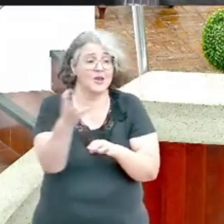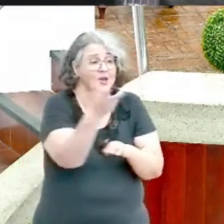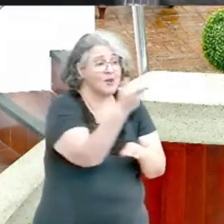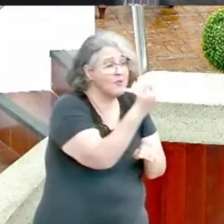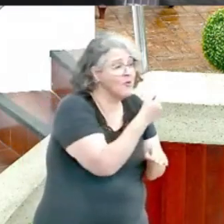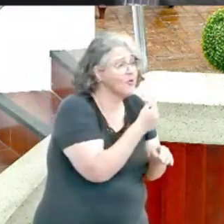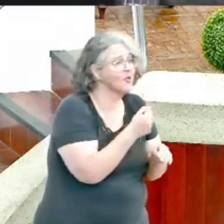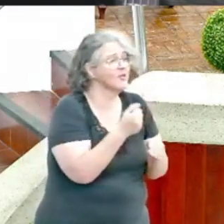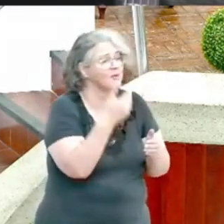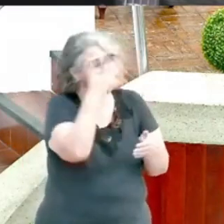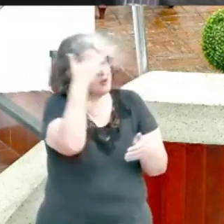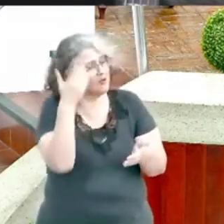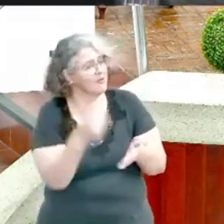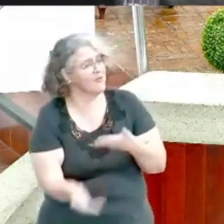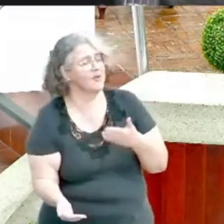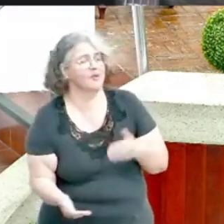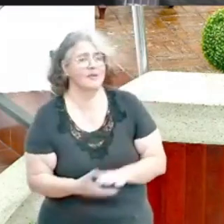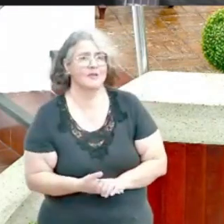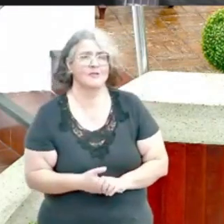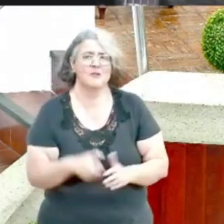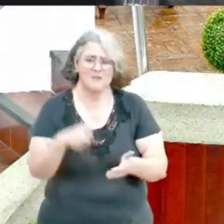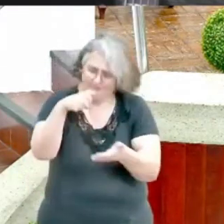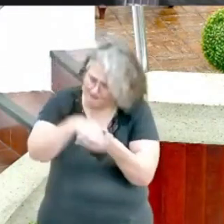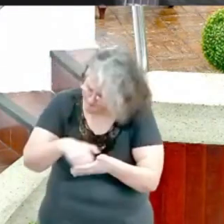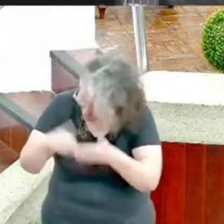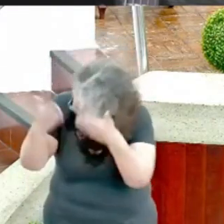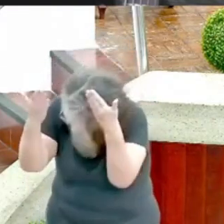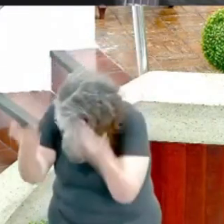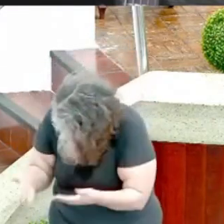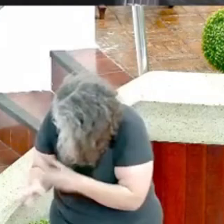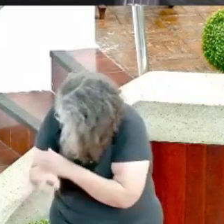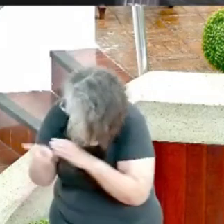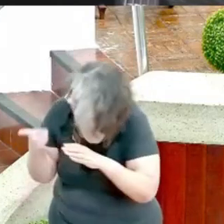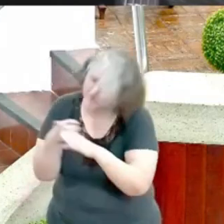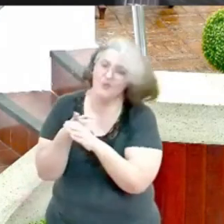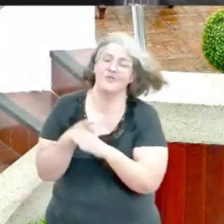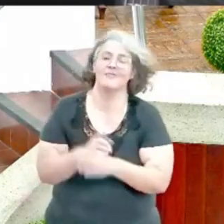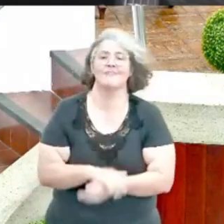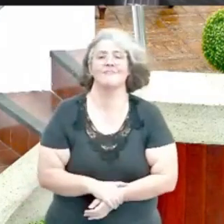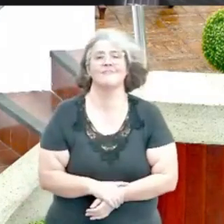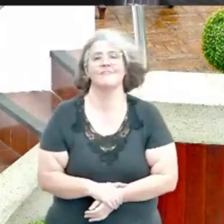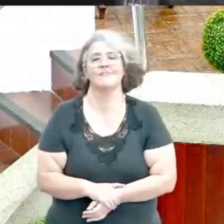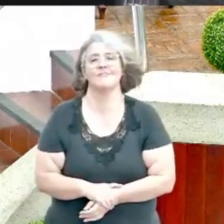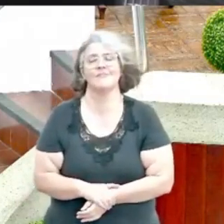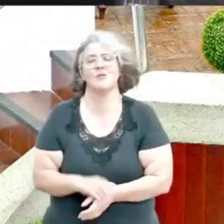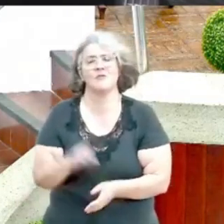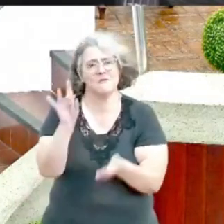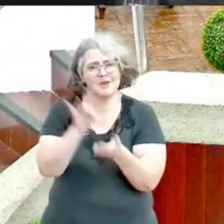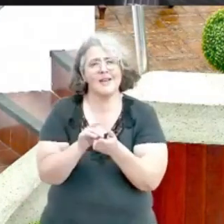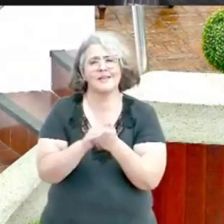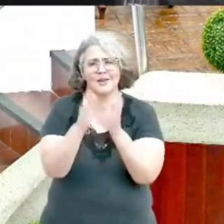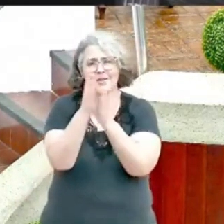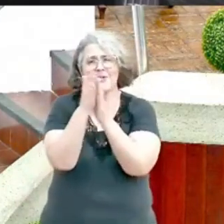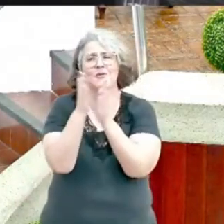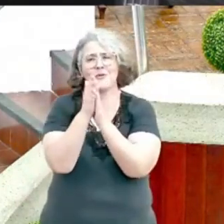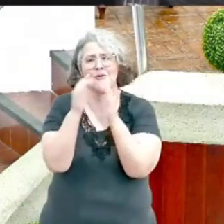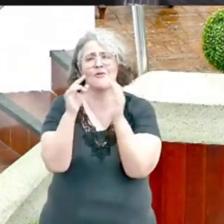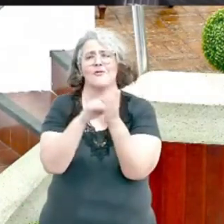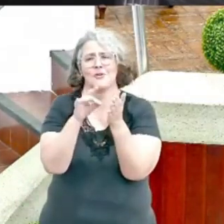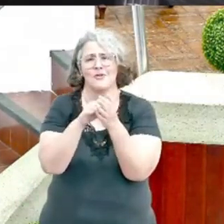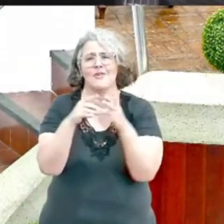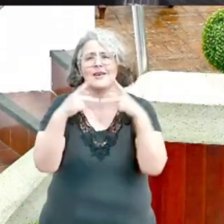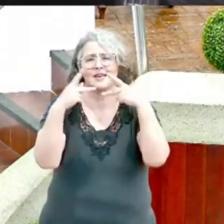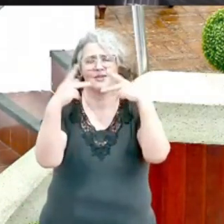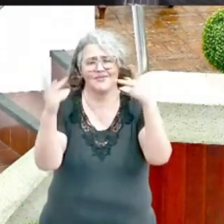prostrada diante de Deus nos cultos, com verdadeira adoração, verdadeiro louvor, expondo